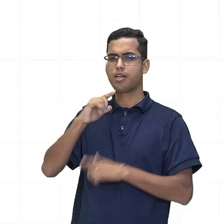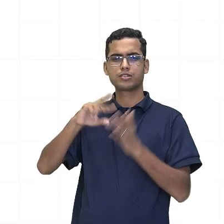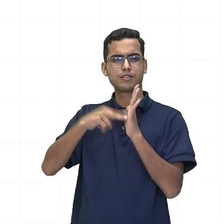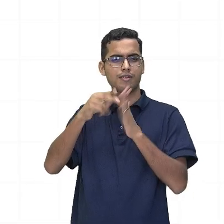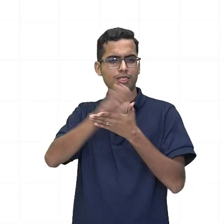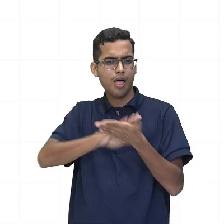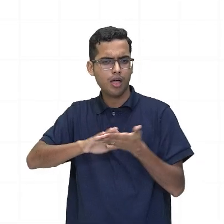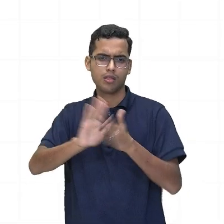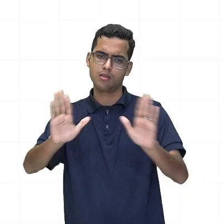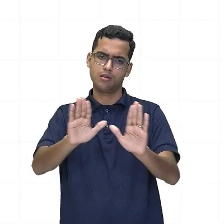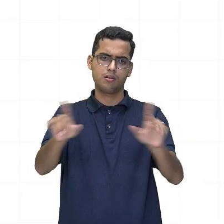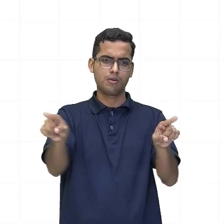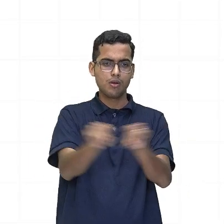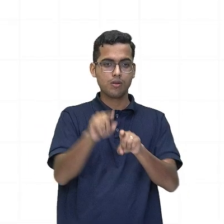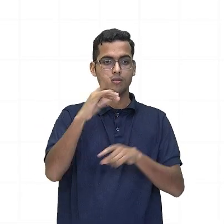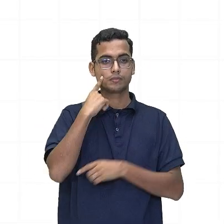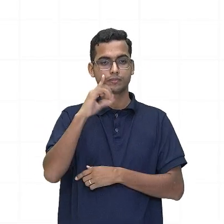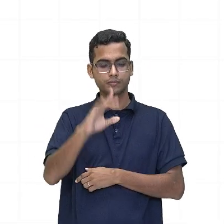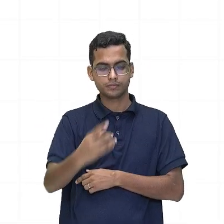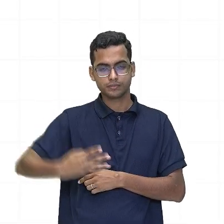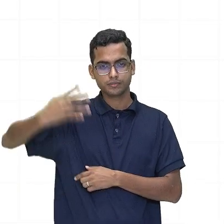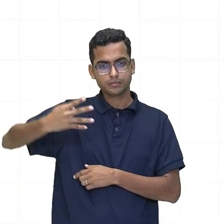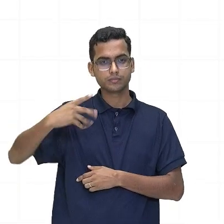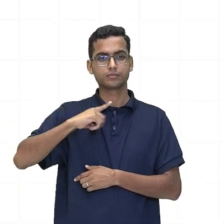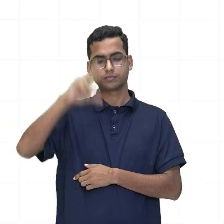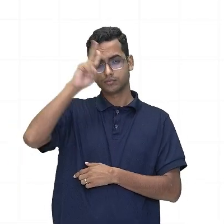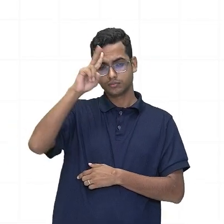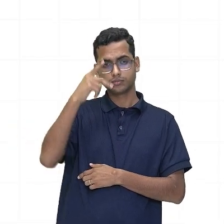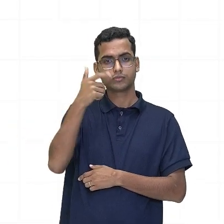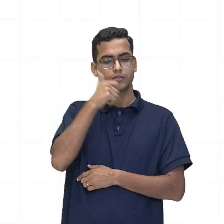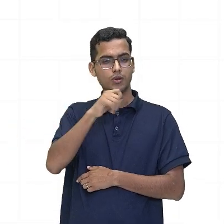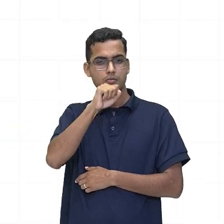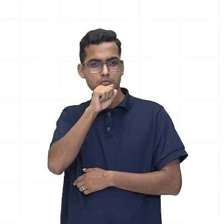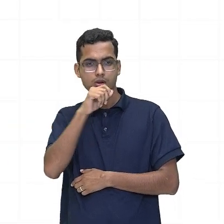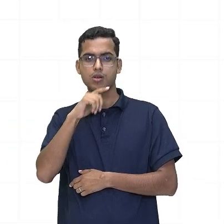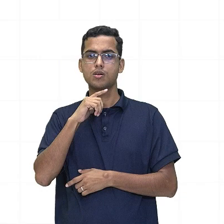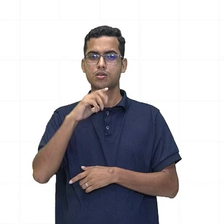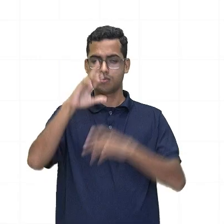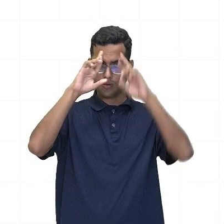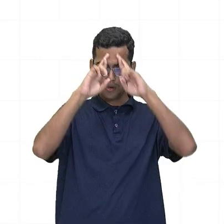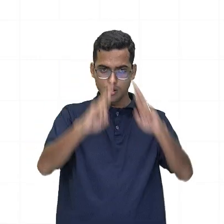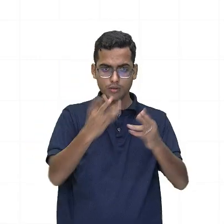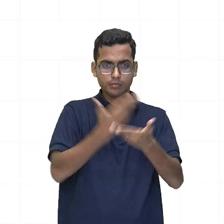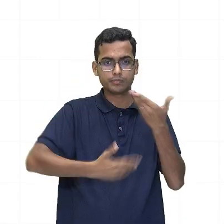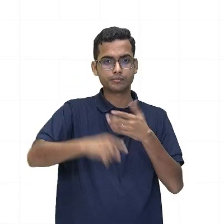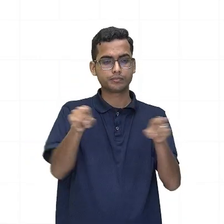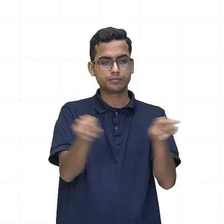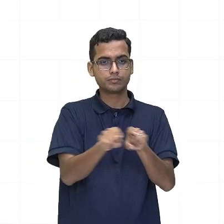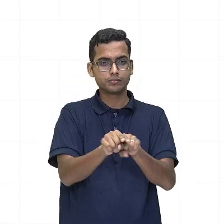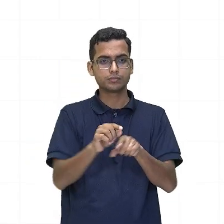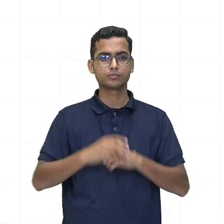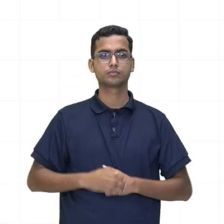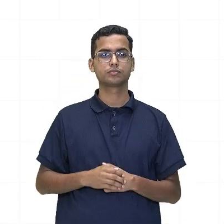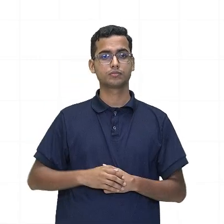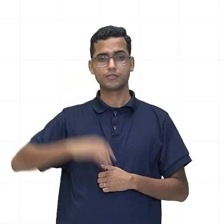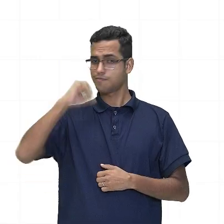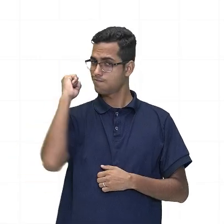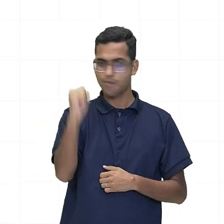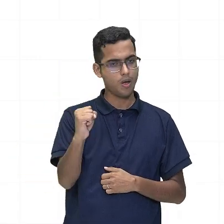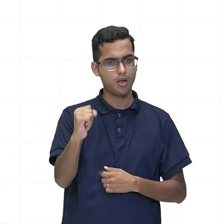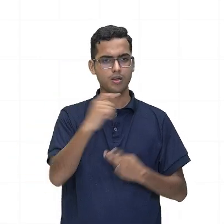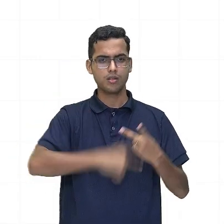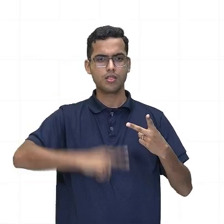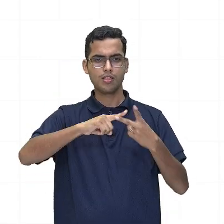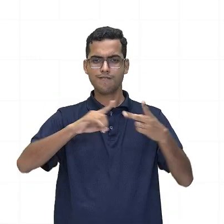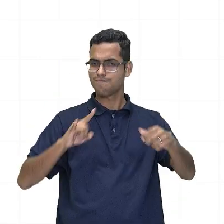Honrarás teu pai e tua mãe. Não matarás, não cometerás adultério,